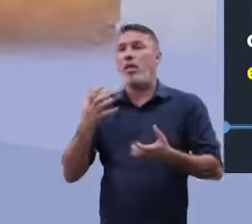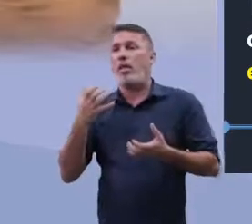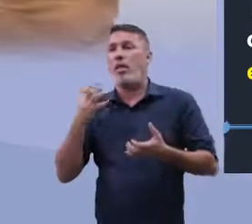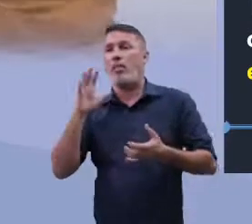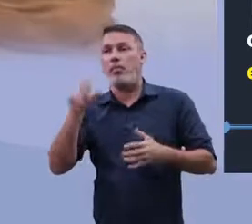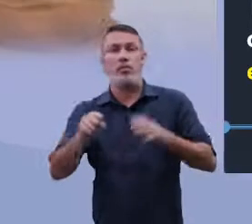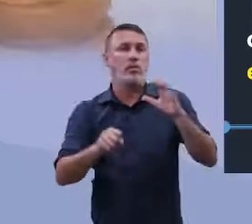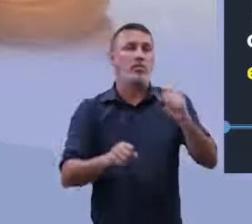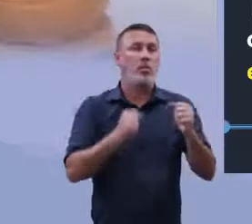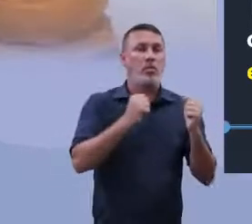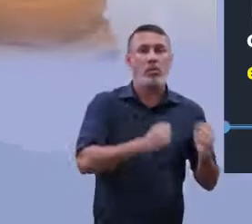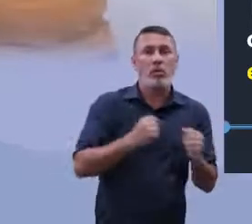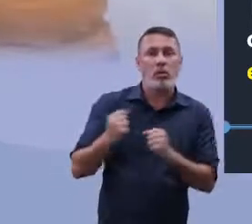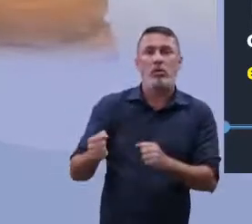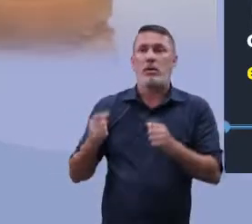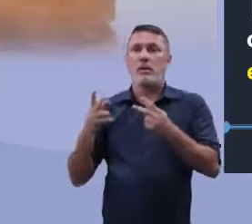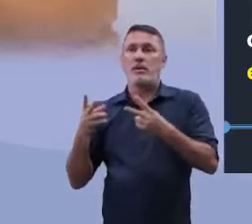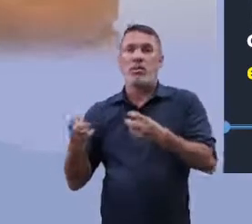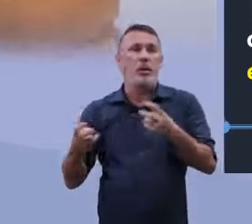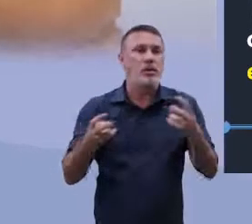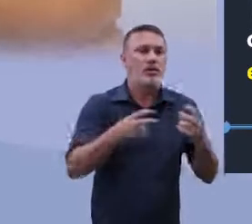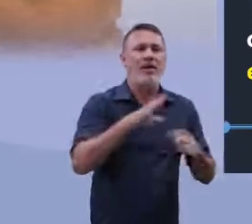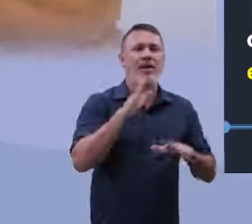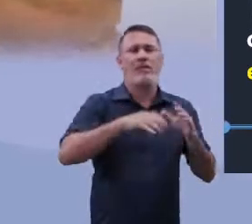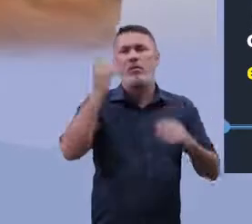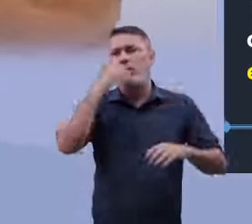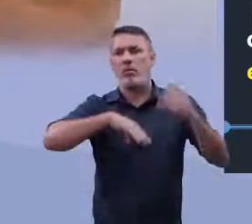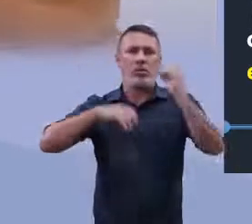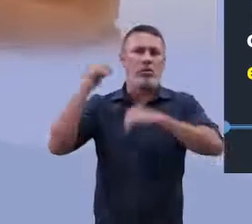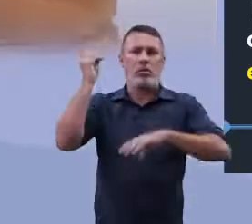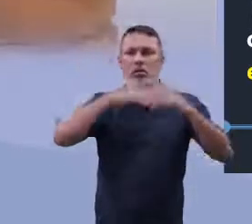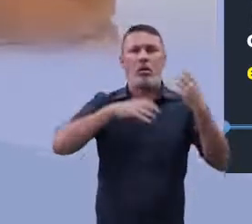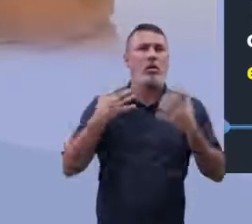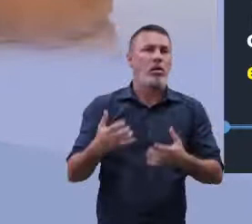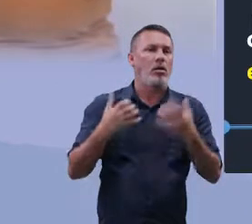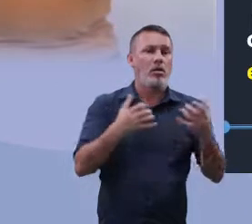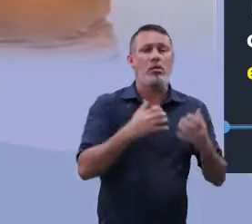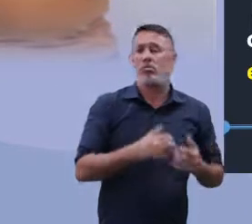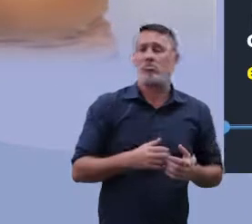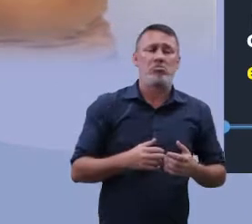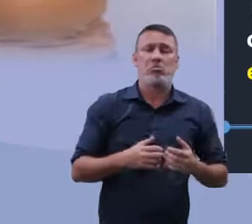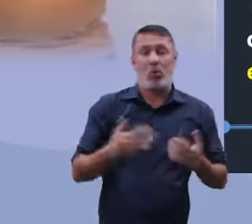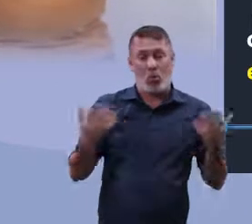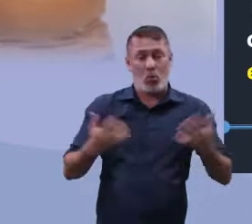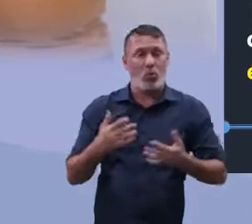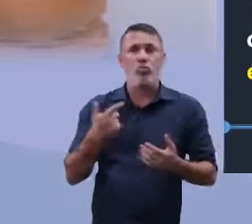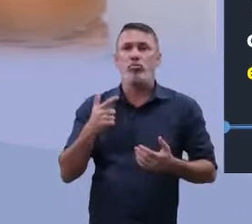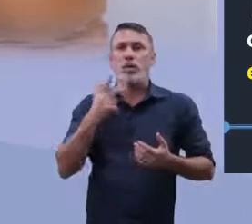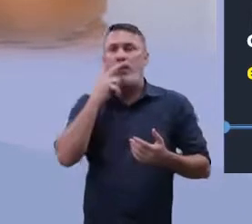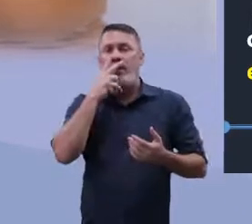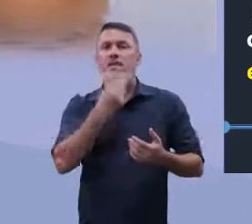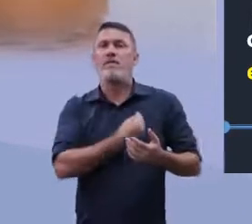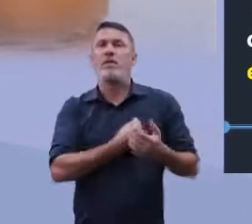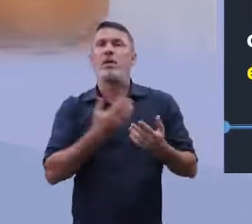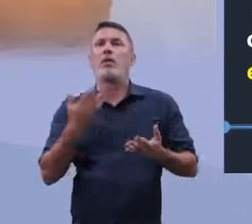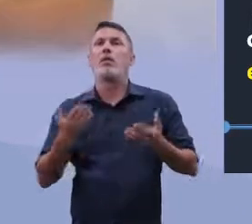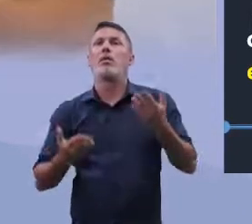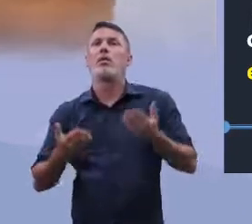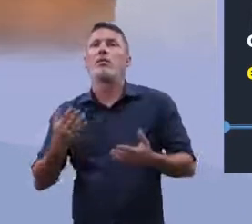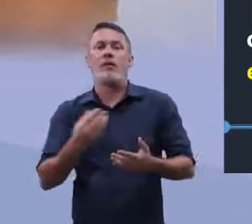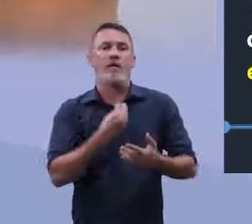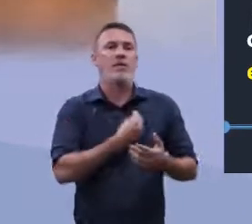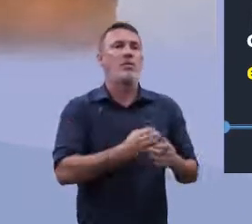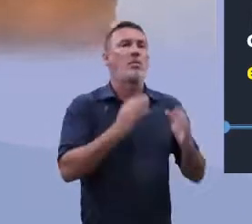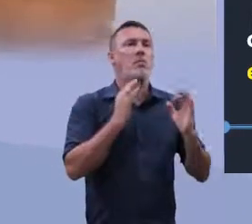busca do ter, a busca do poder, a exploração exagerada, né? Nós não temos mais hoje uma vida